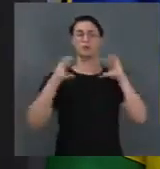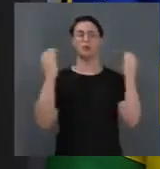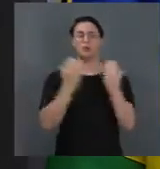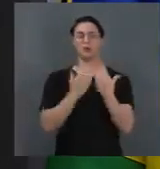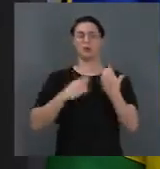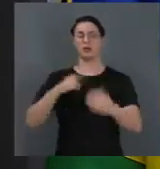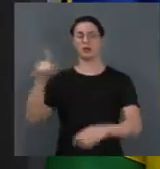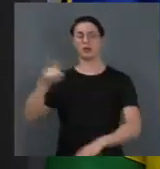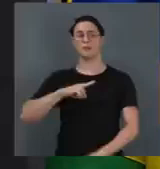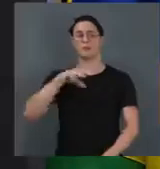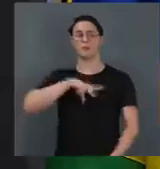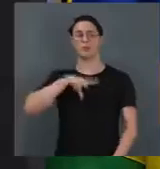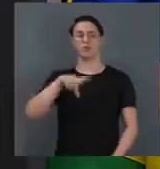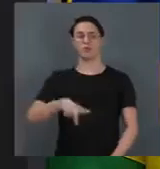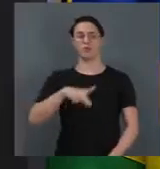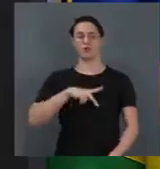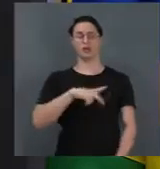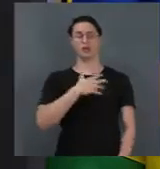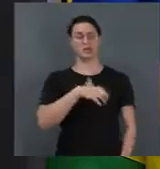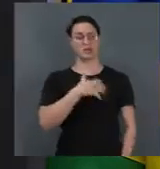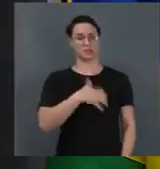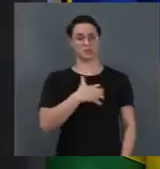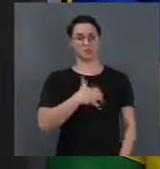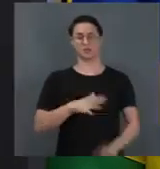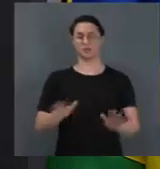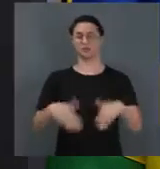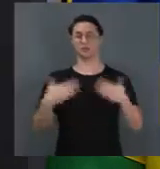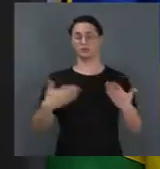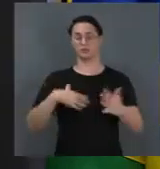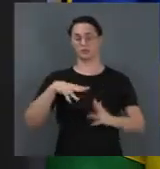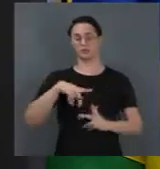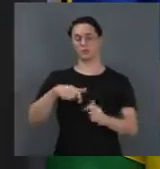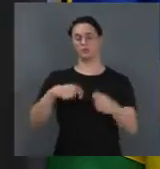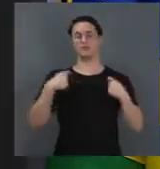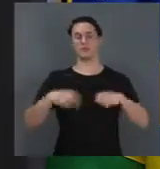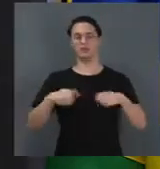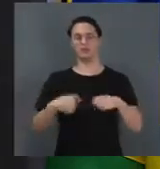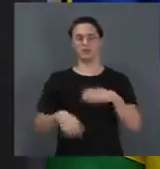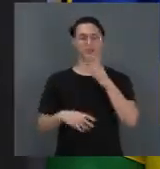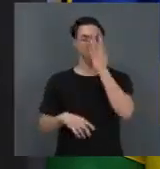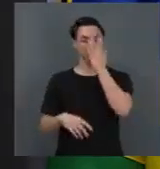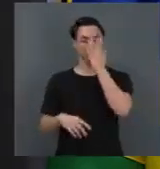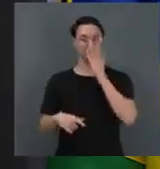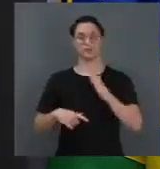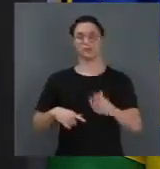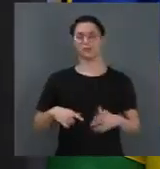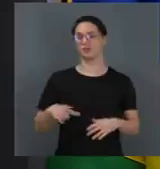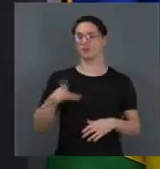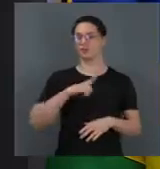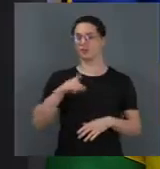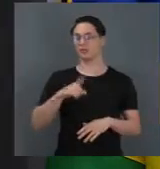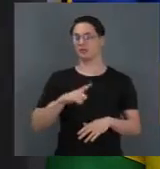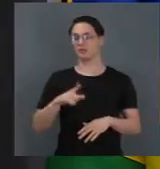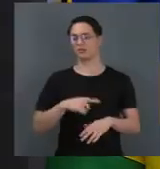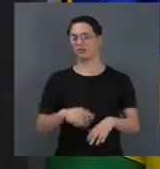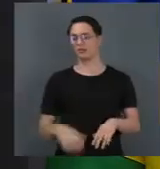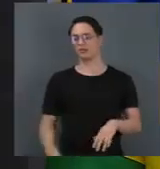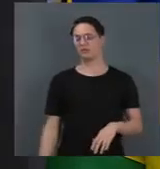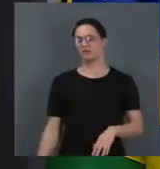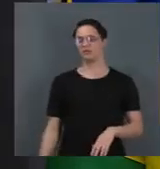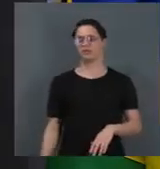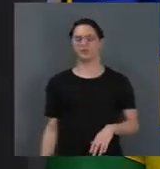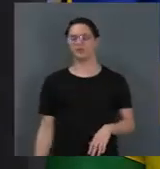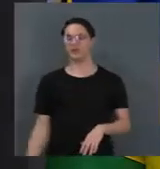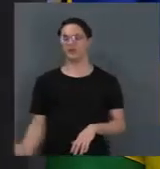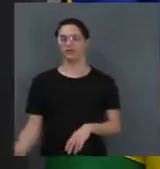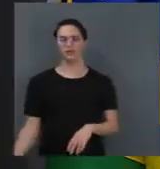na Argentina. O mundo precisa saber o que está acontecendo aqui no Brasil com o avanço da chamada ditadura da toga,